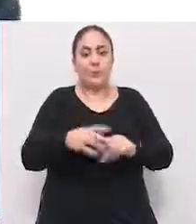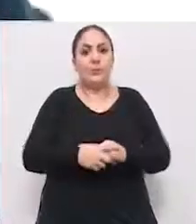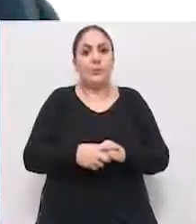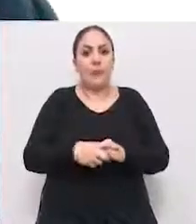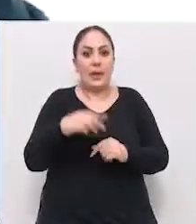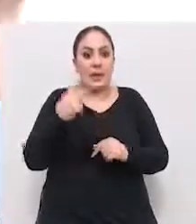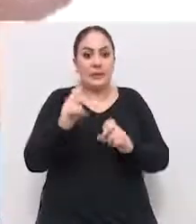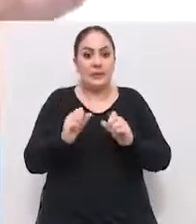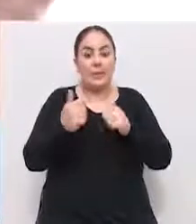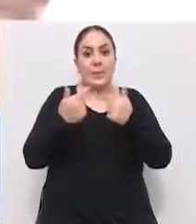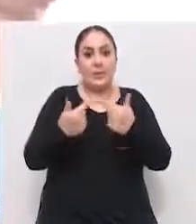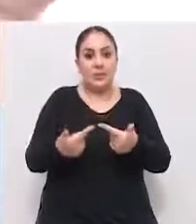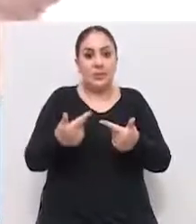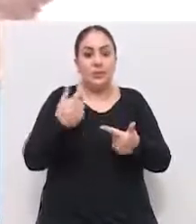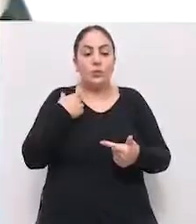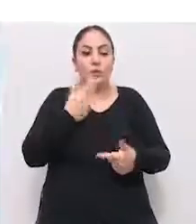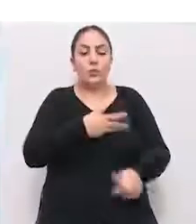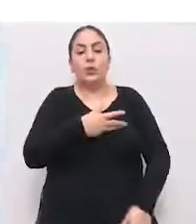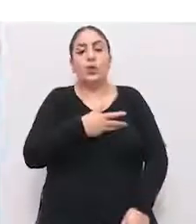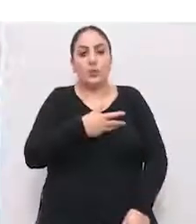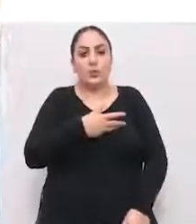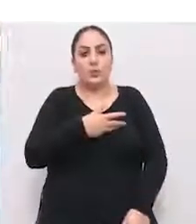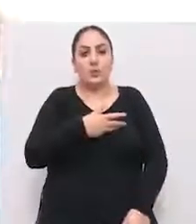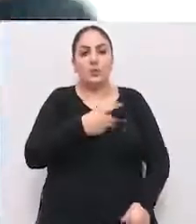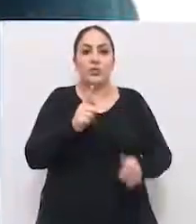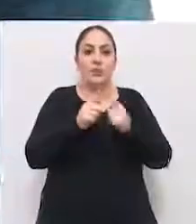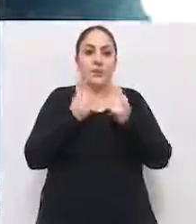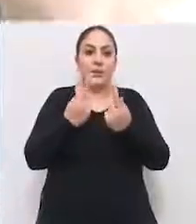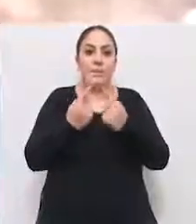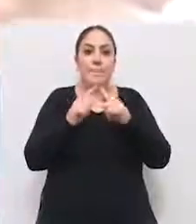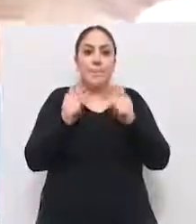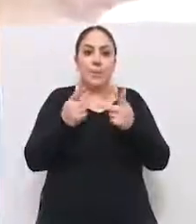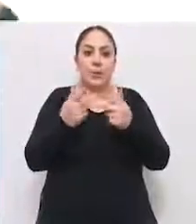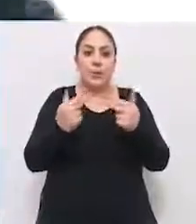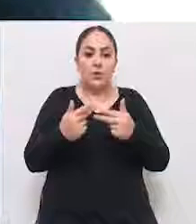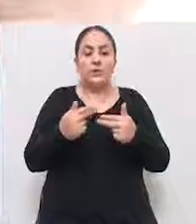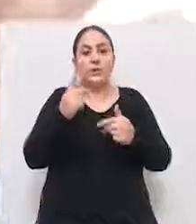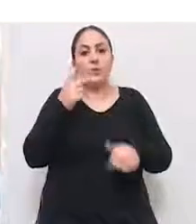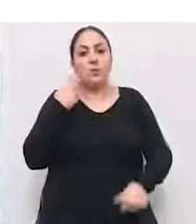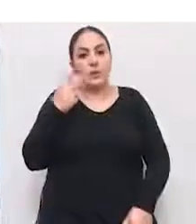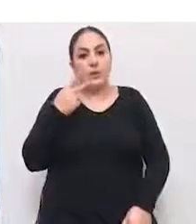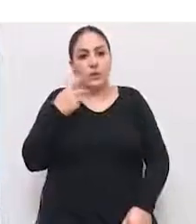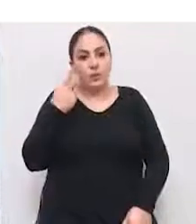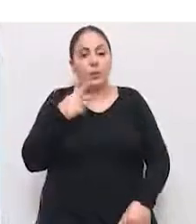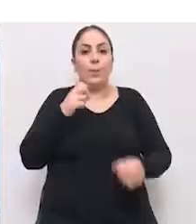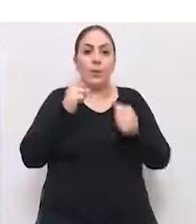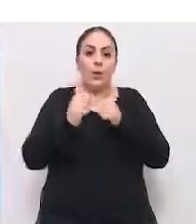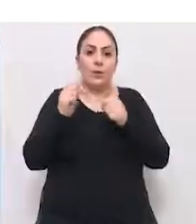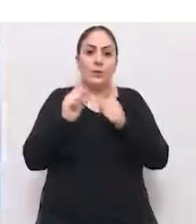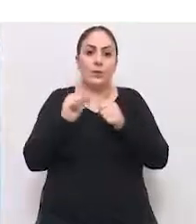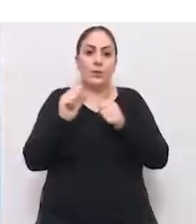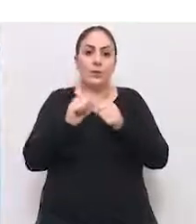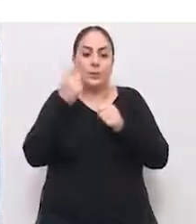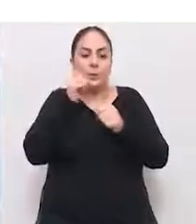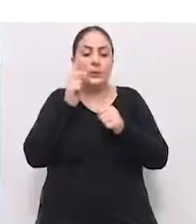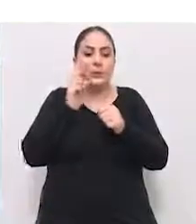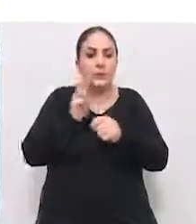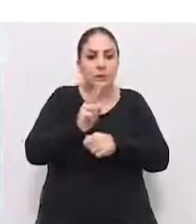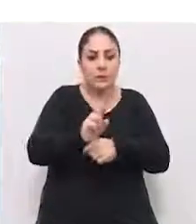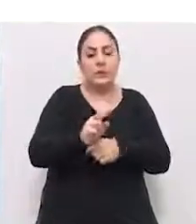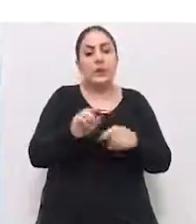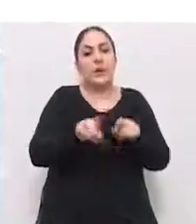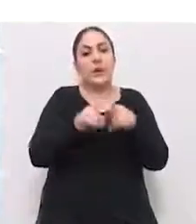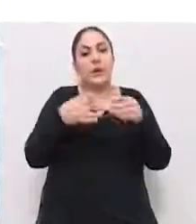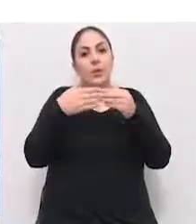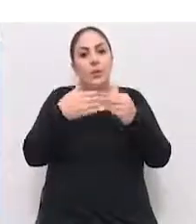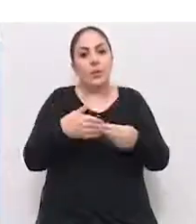local. Essa é uma ação do nosso mandato, mas é uma das medidas que os vereadores podem fazer para